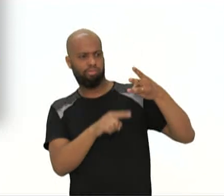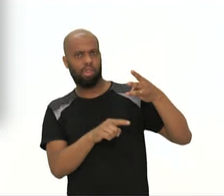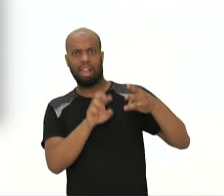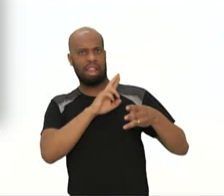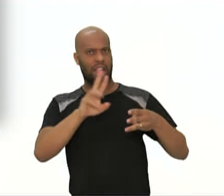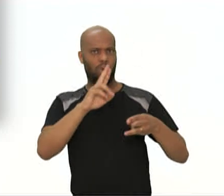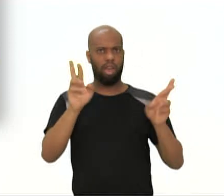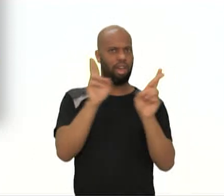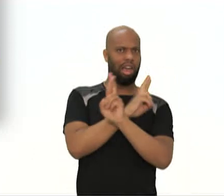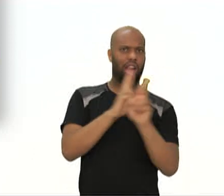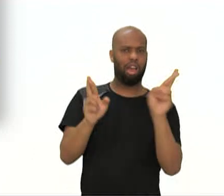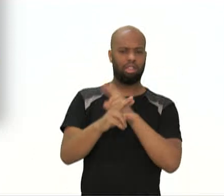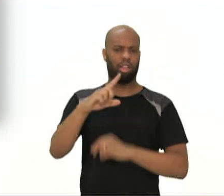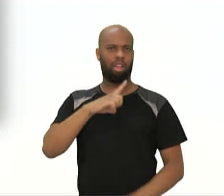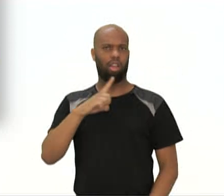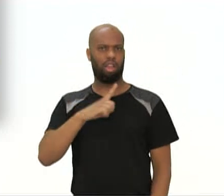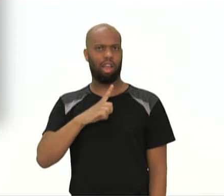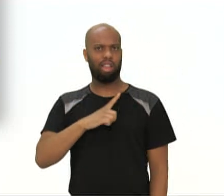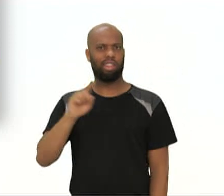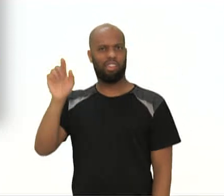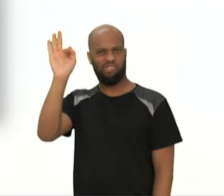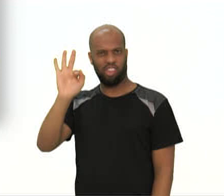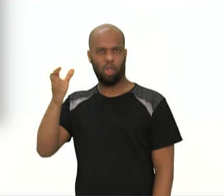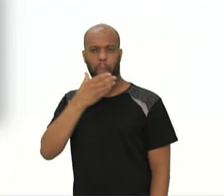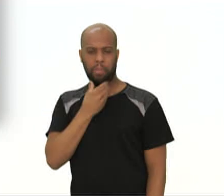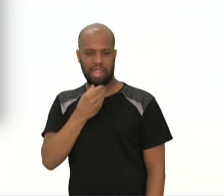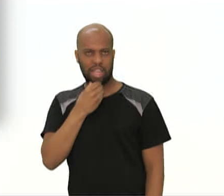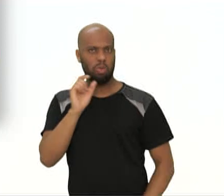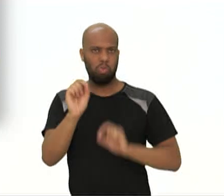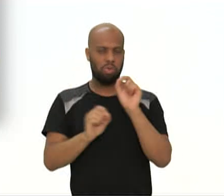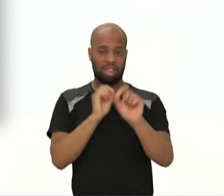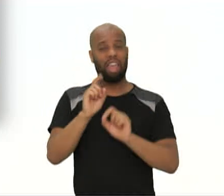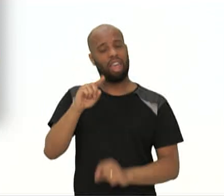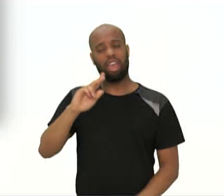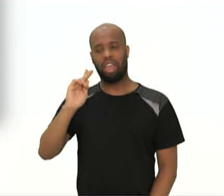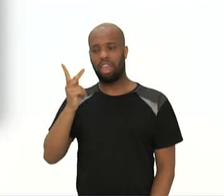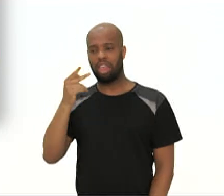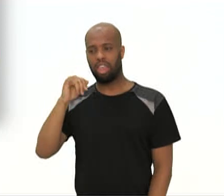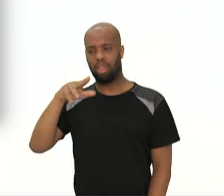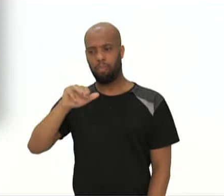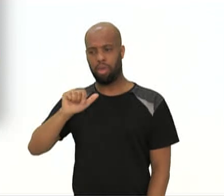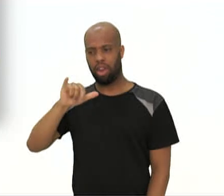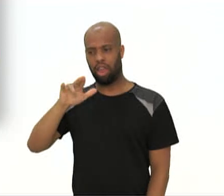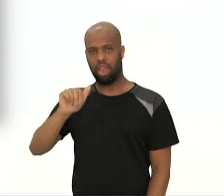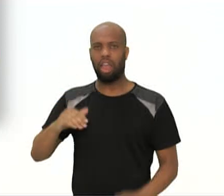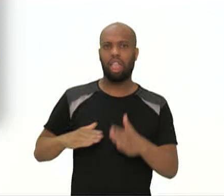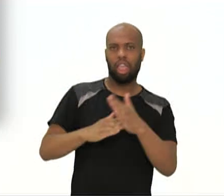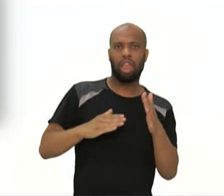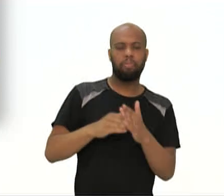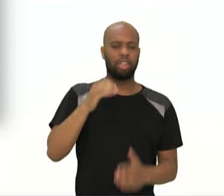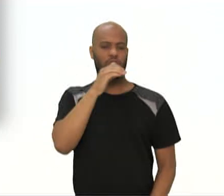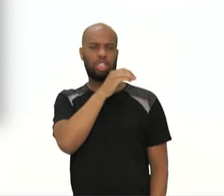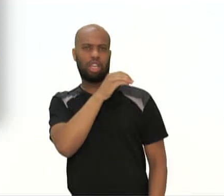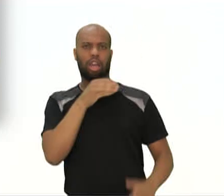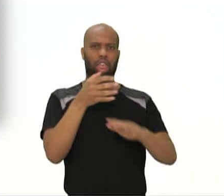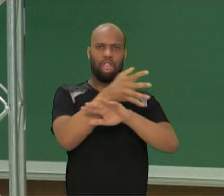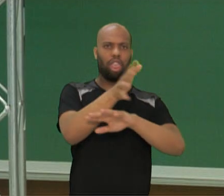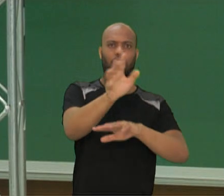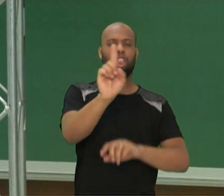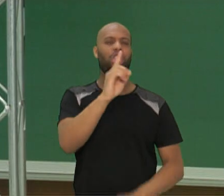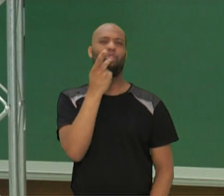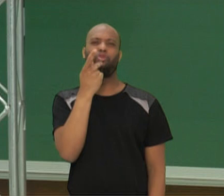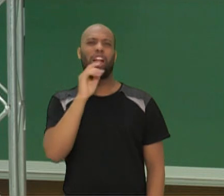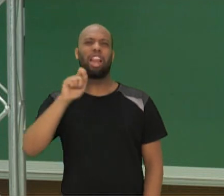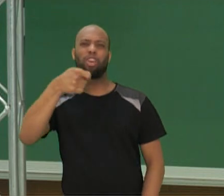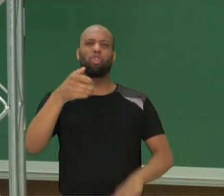está relacionada ao El Niño? A Cordilheira do Himalaia, que atua como barreira geológica das massas de ar quente. Nada a ver, em nenhum momento